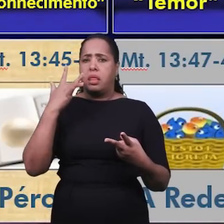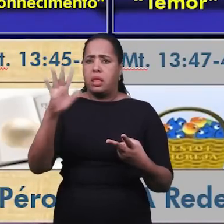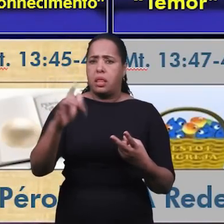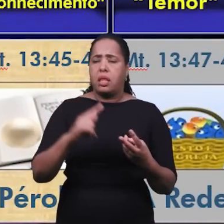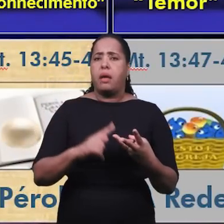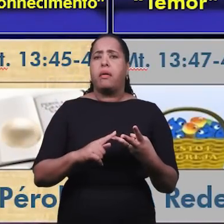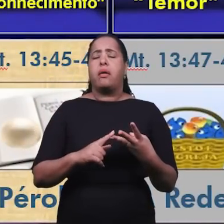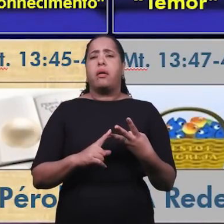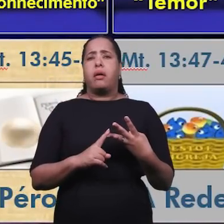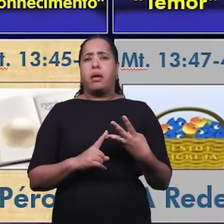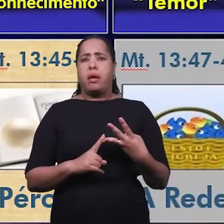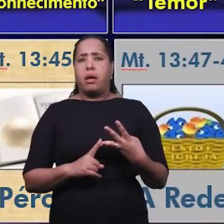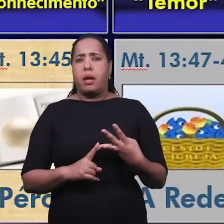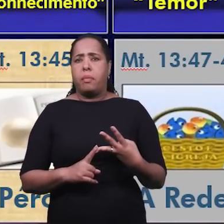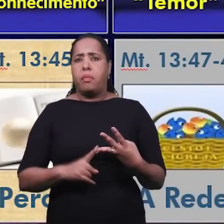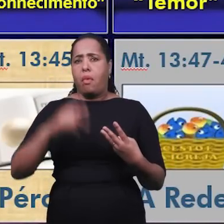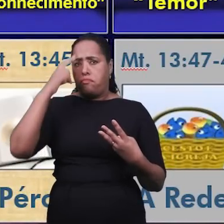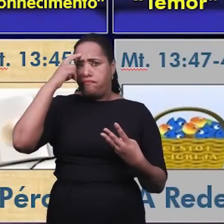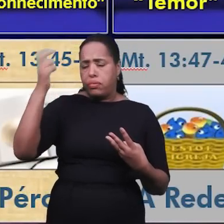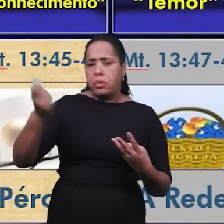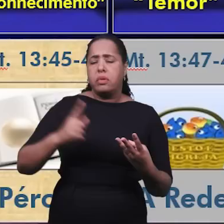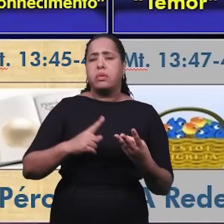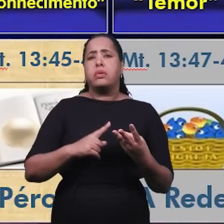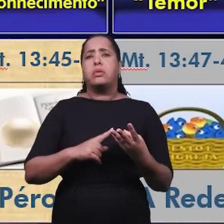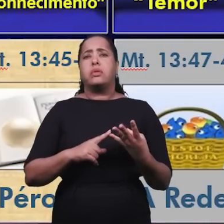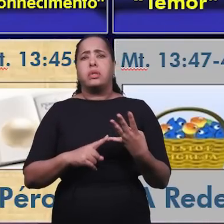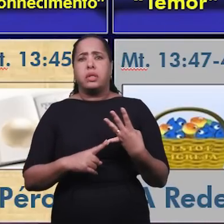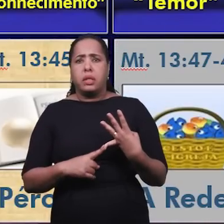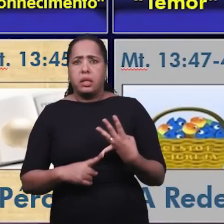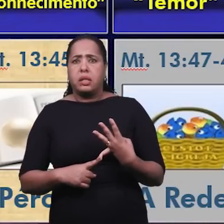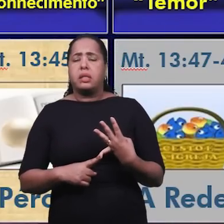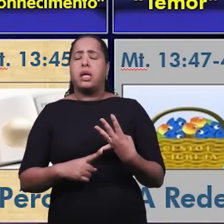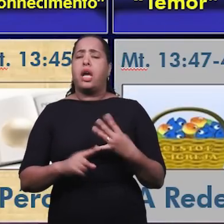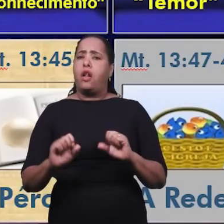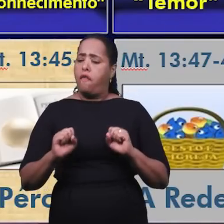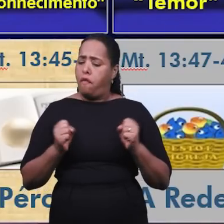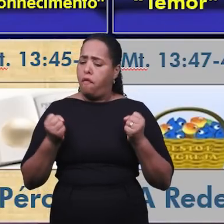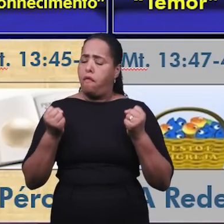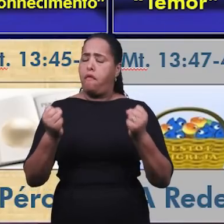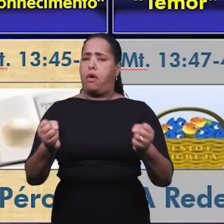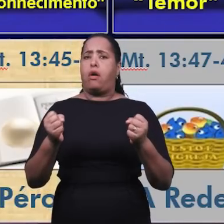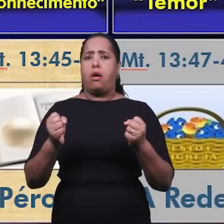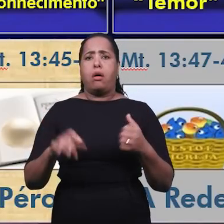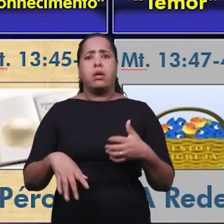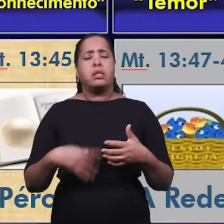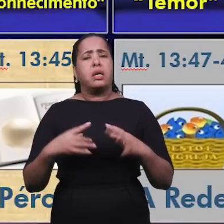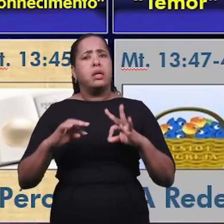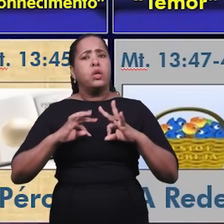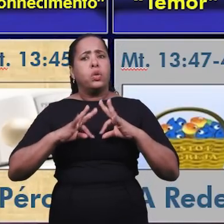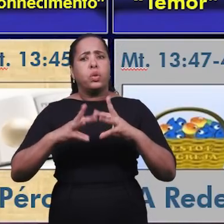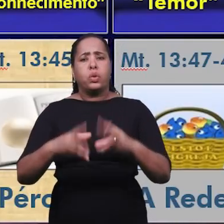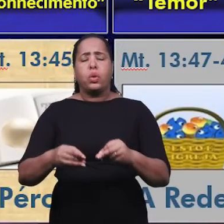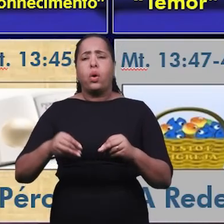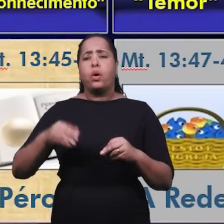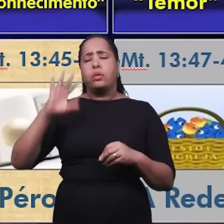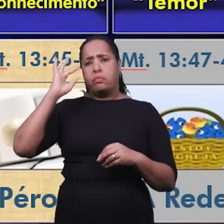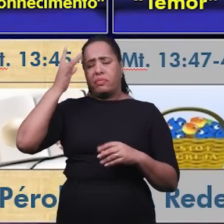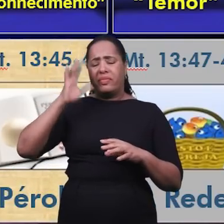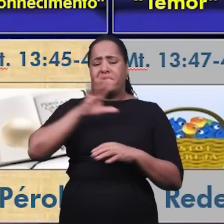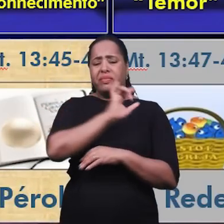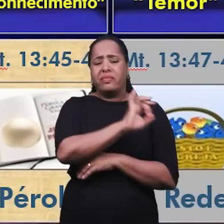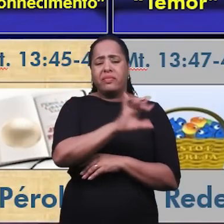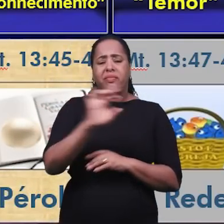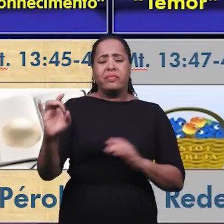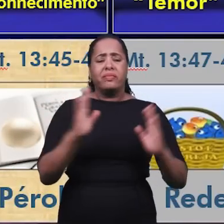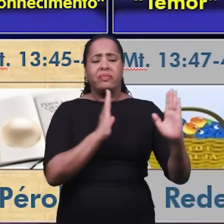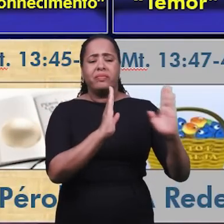de temor, Espírito inteligência, de conselho, fortaleza, né? Então,